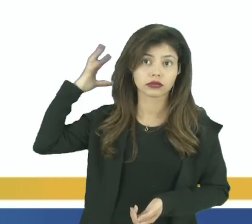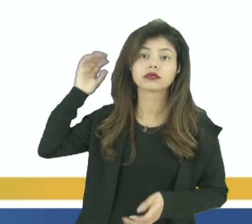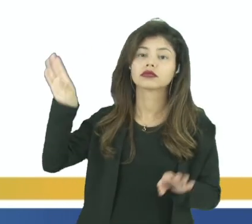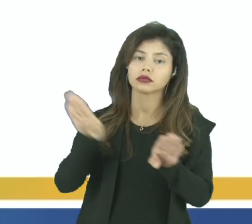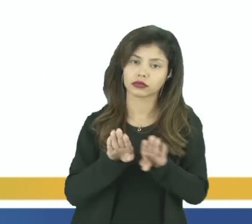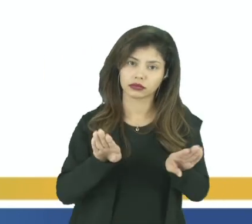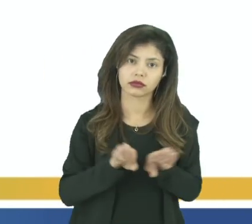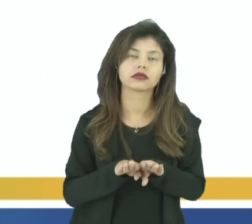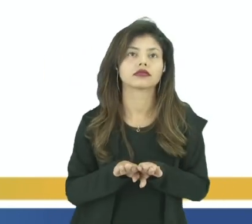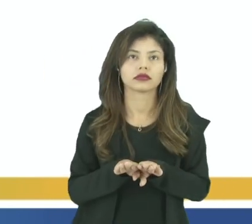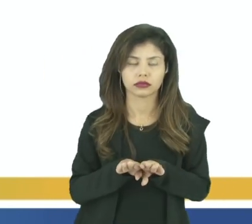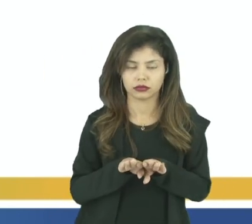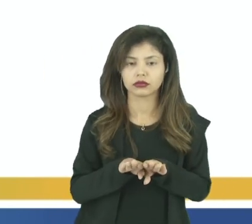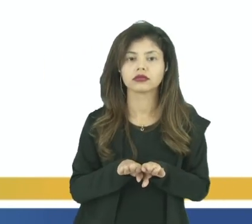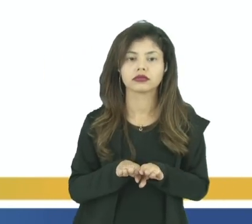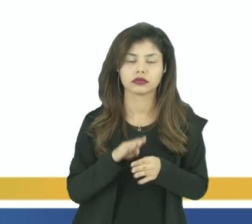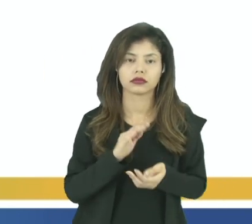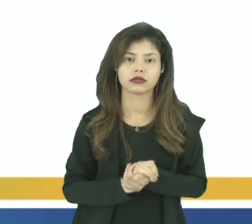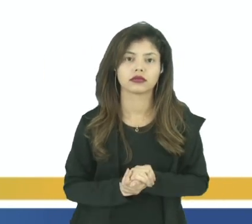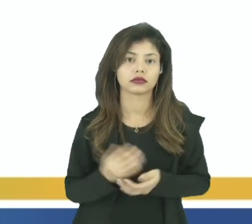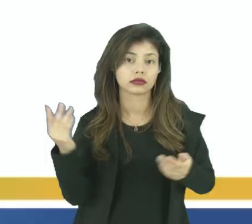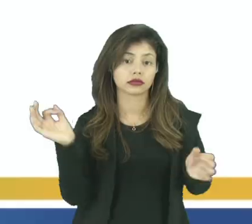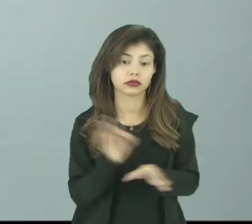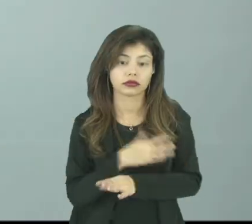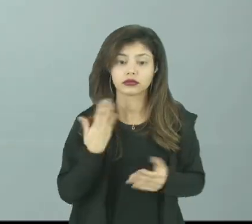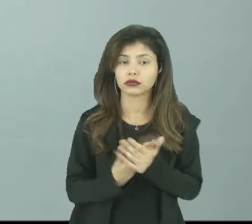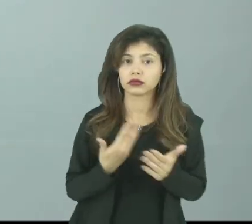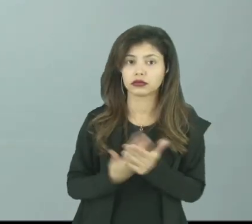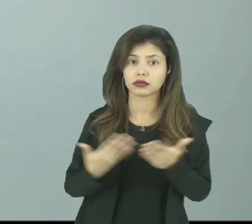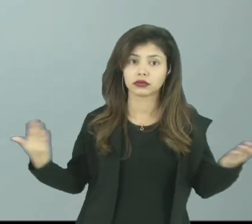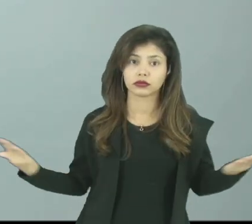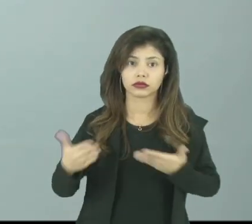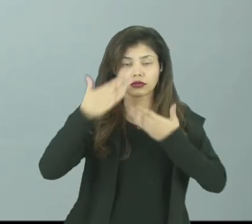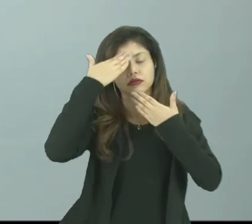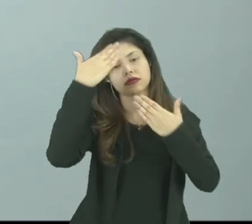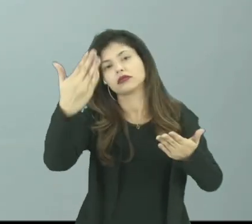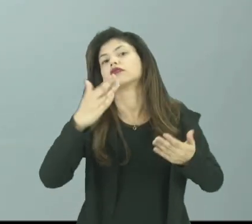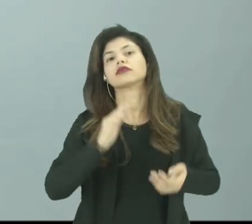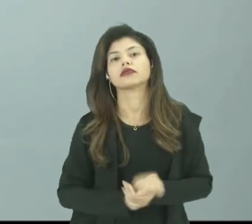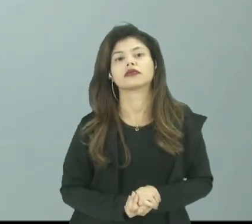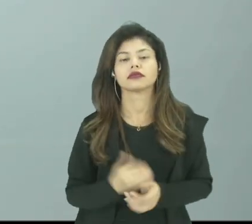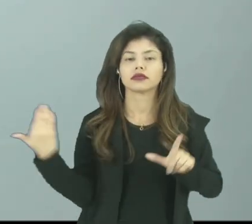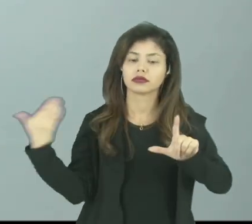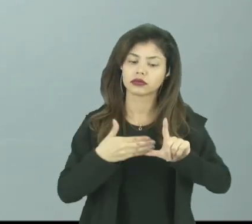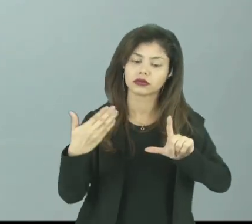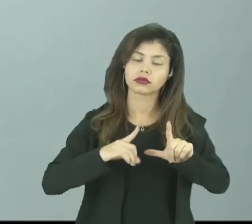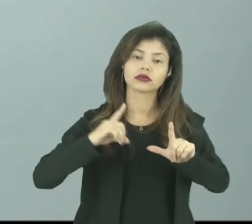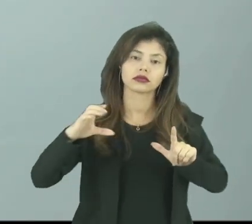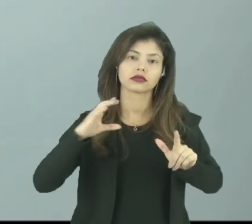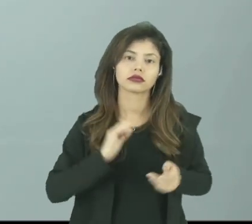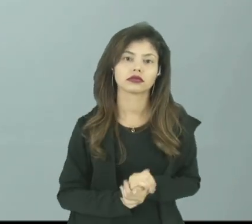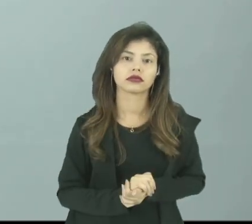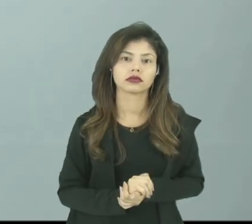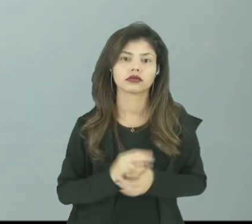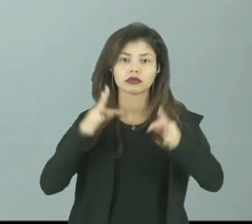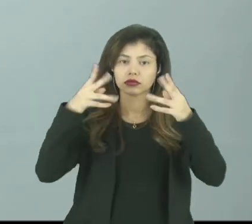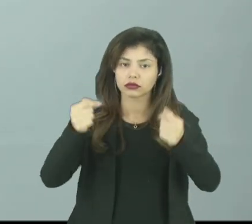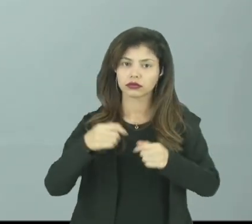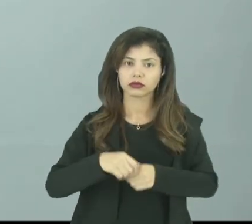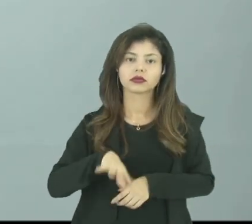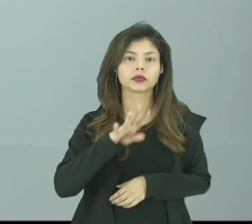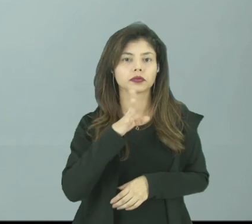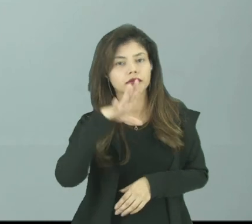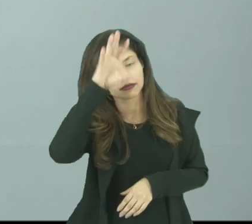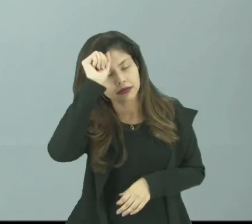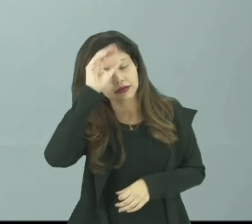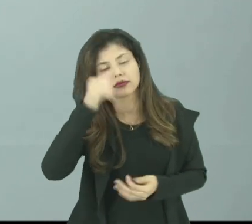tá? E John Locke também. O professor César vai ficar por aqui, muito obrigado. Acesse a plataforma Eduque, tem acesso a todo o